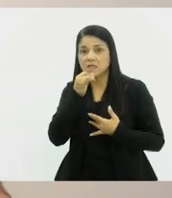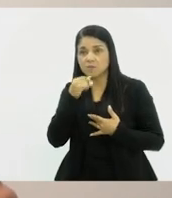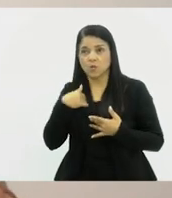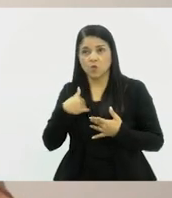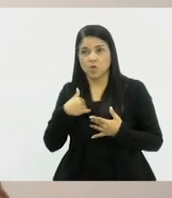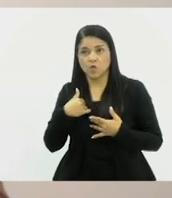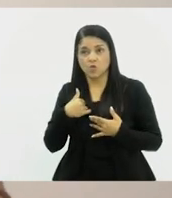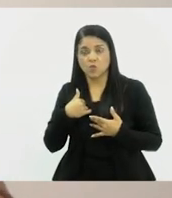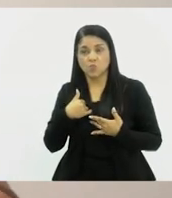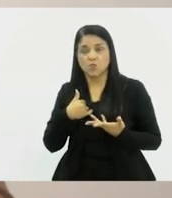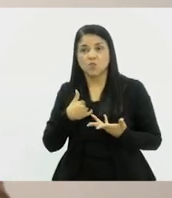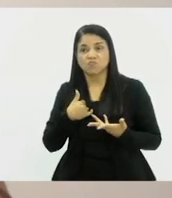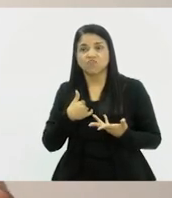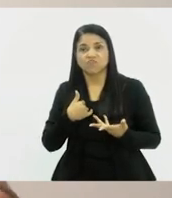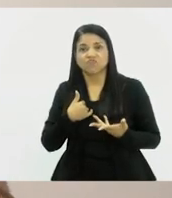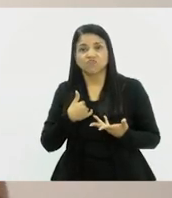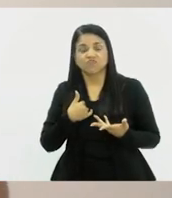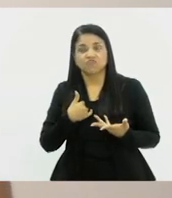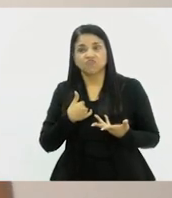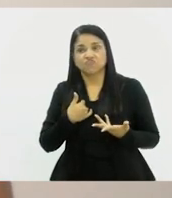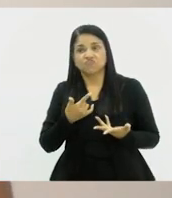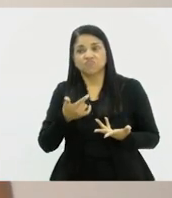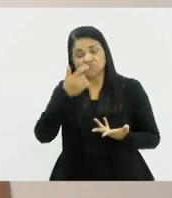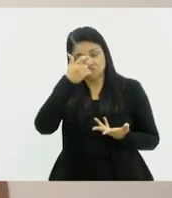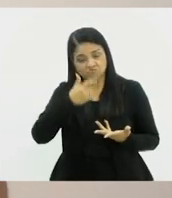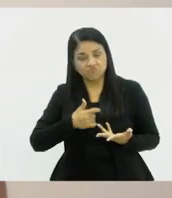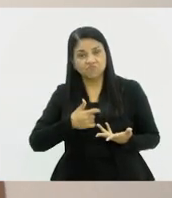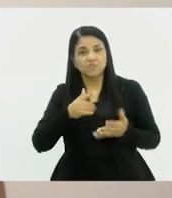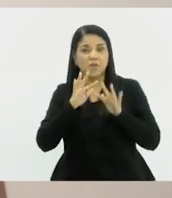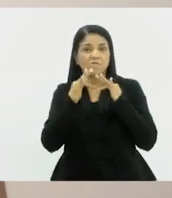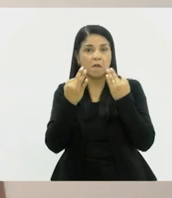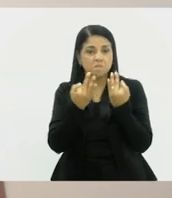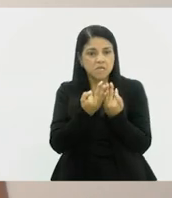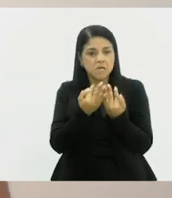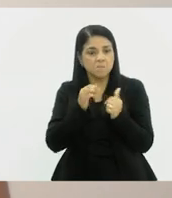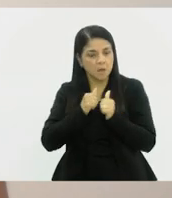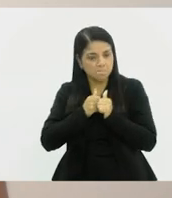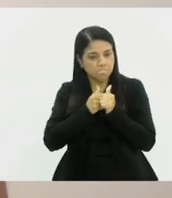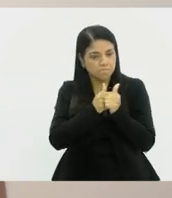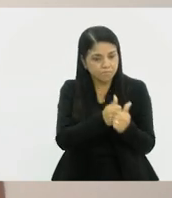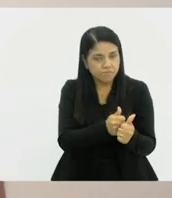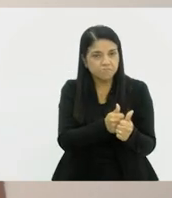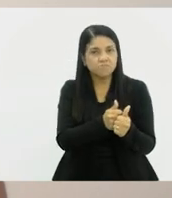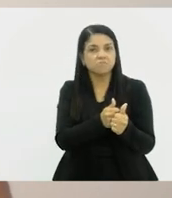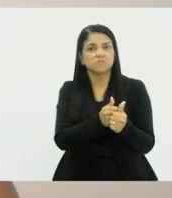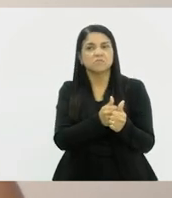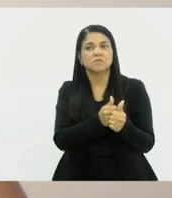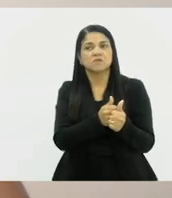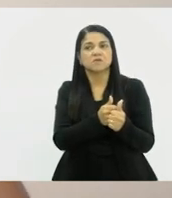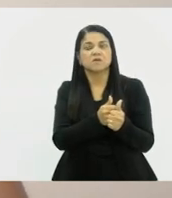cooptada por uma por uma questão de que minha a família me acompanhou tive muito apoio da minha família dos meus